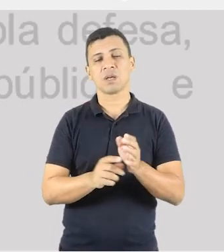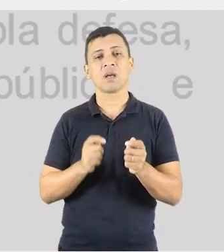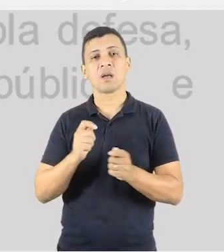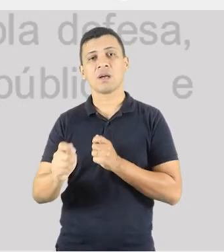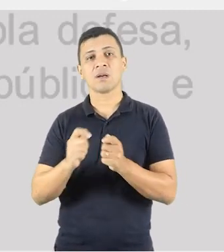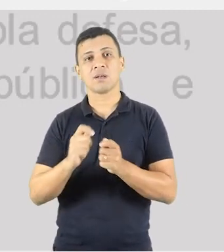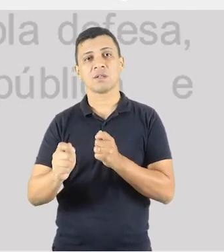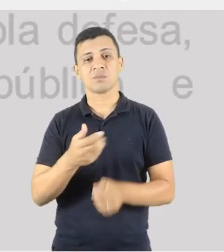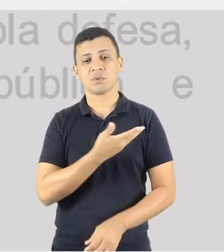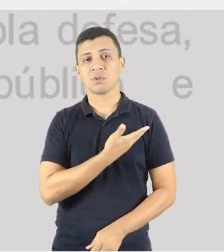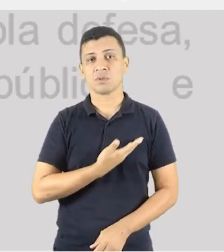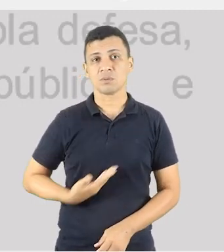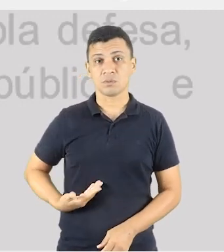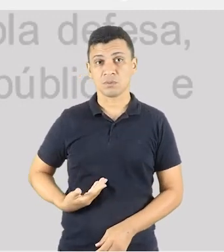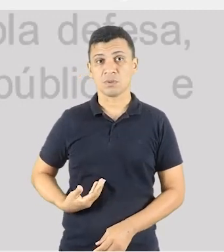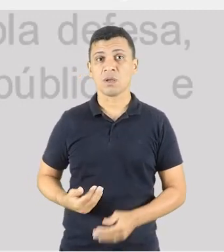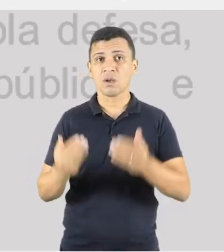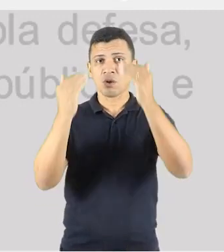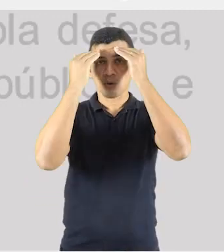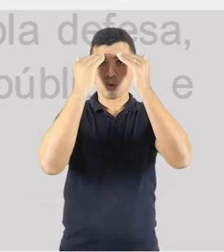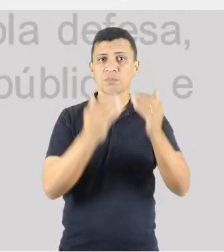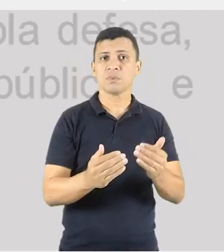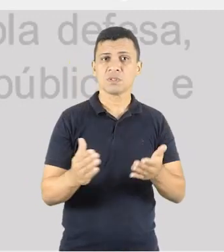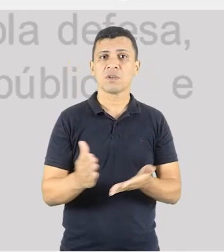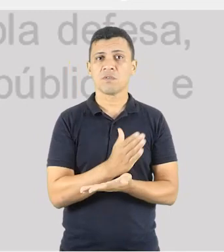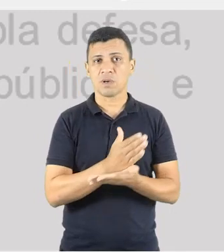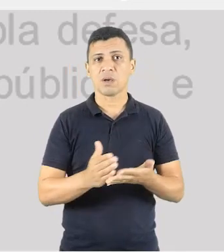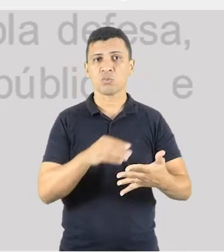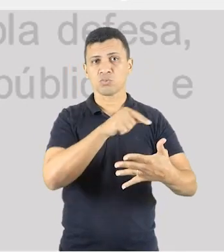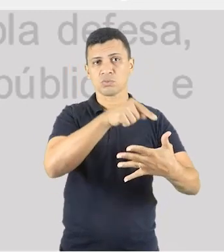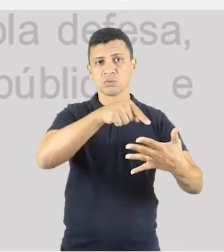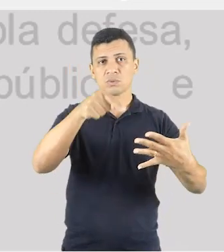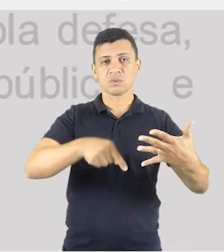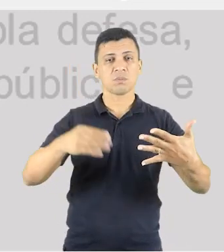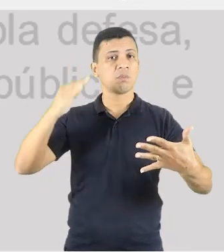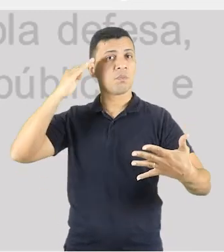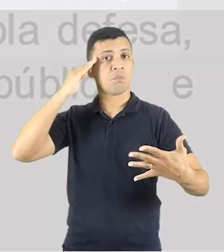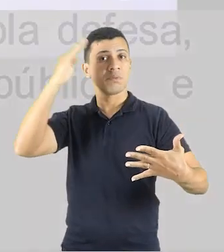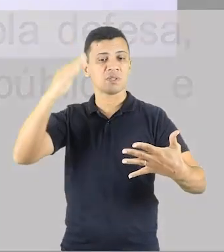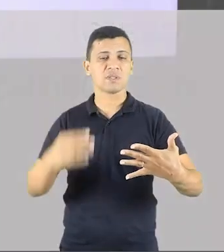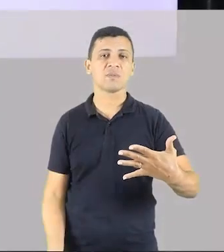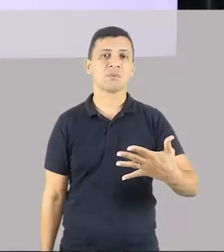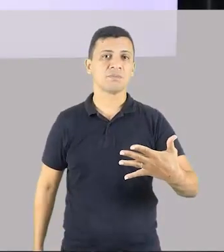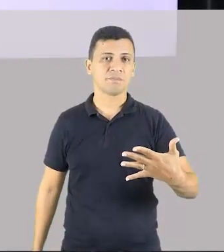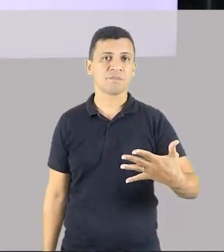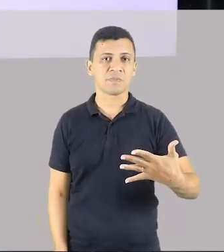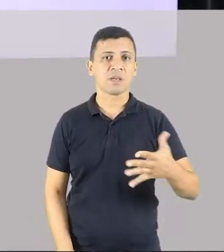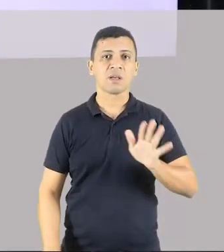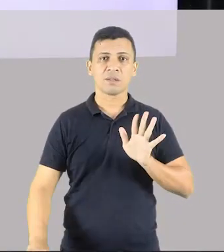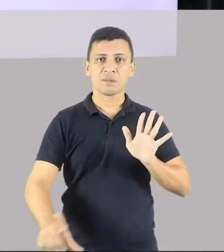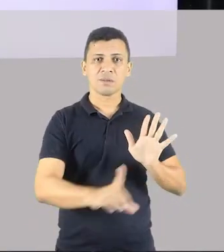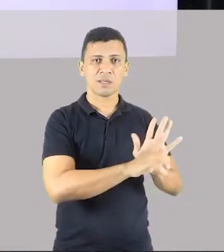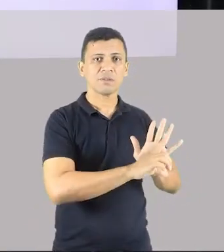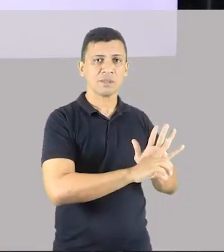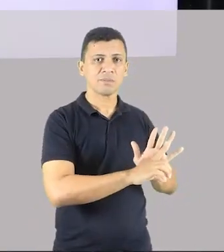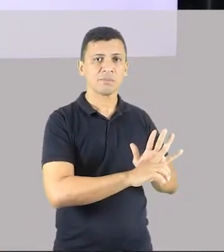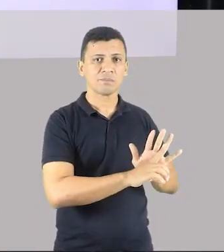pública observará, dentre outros, alguns princípios. E os princípios constantes na lei,